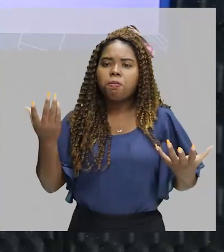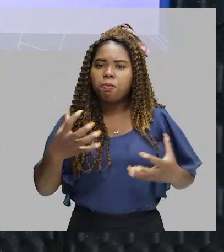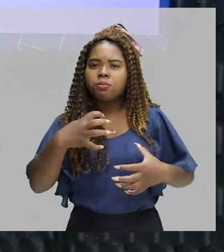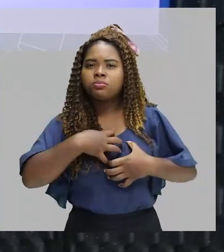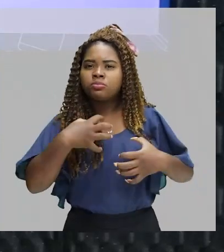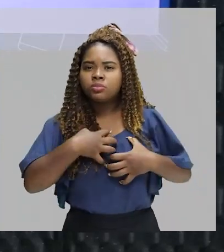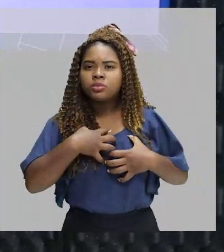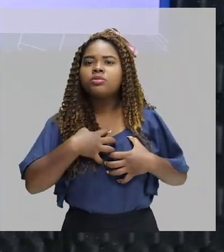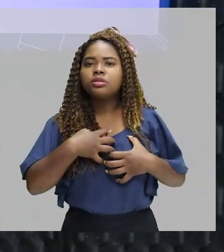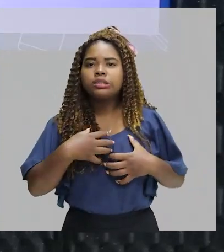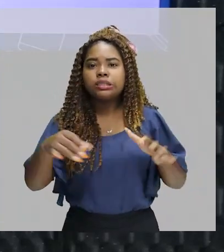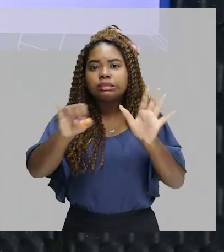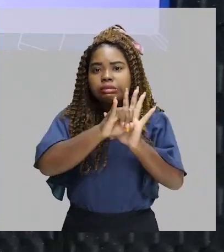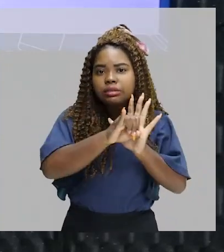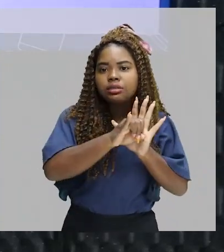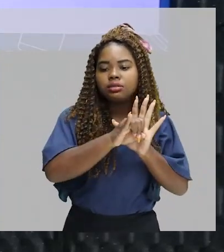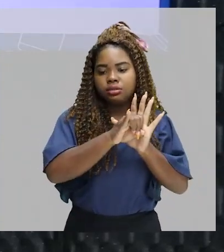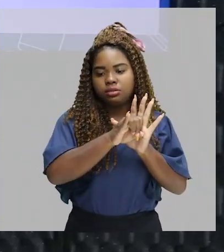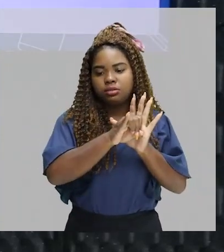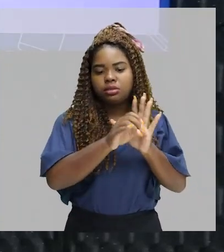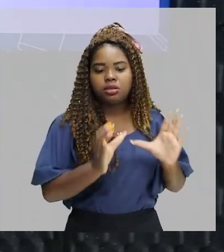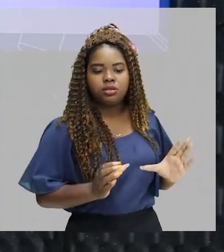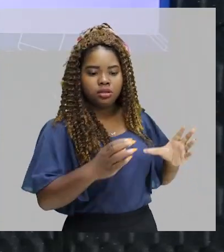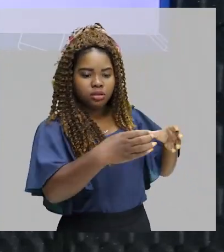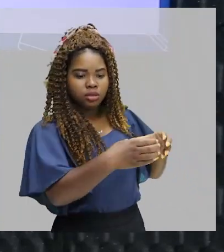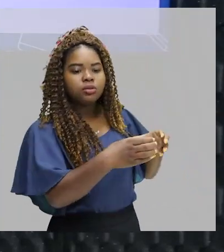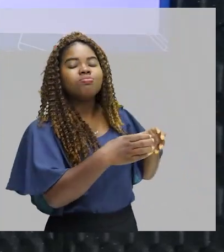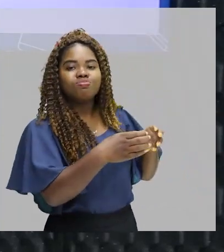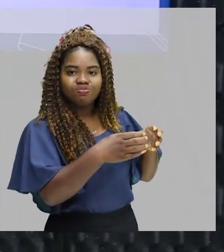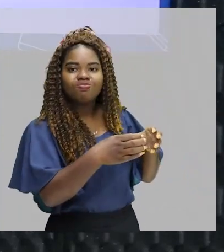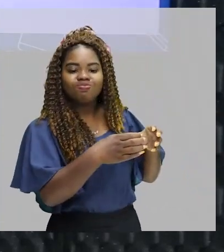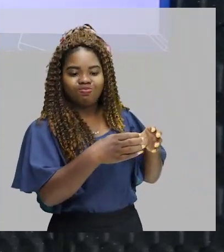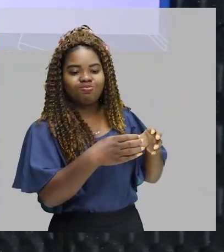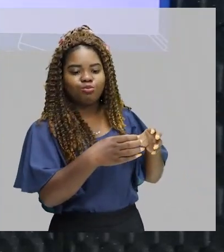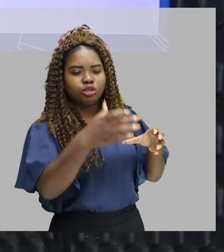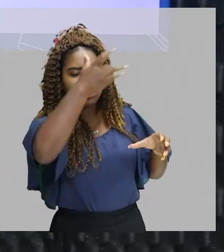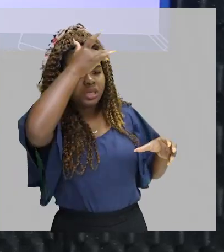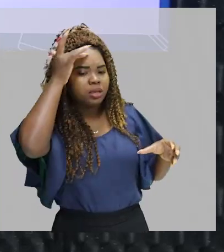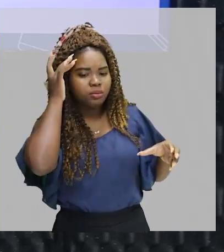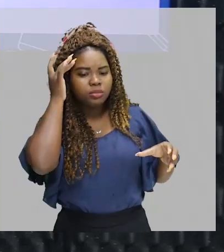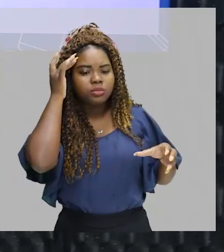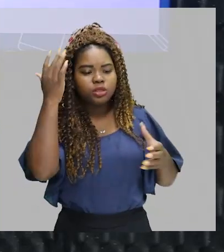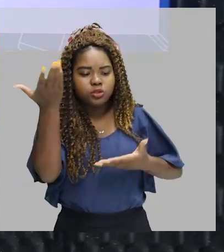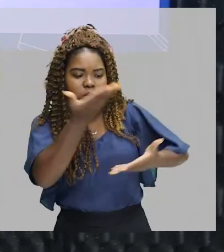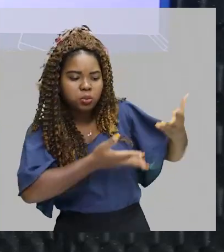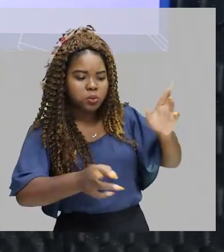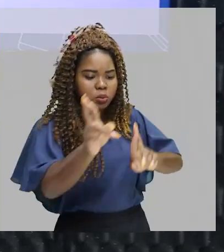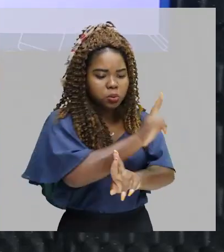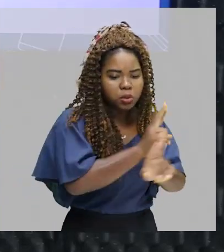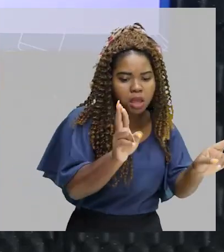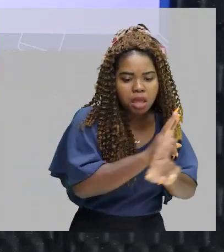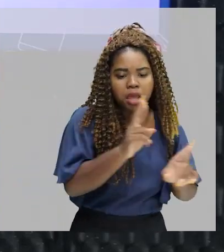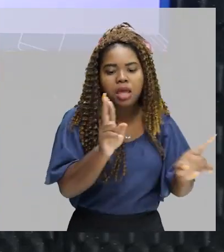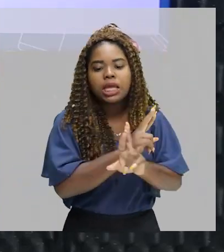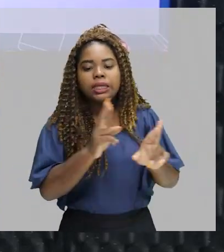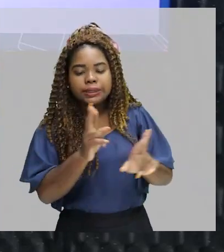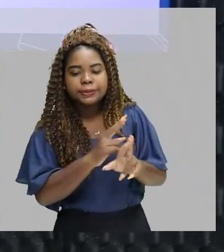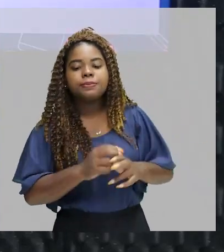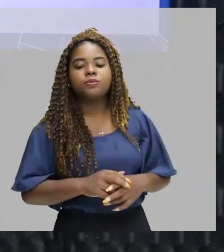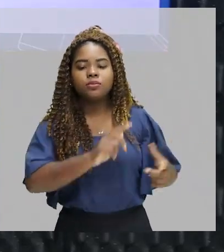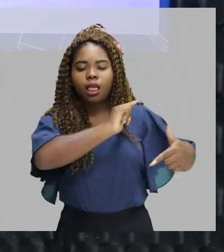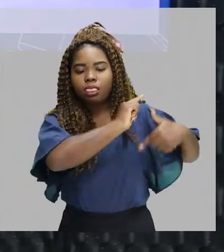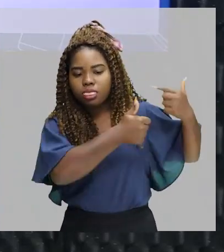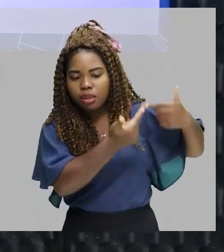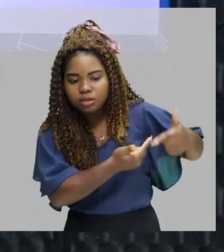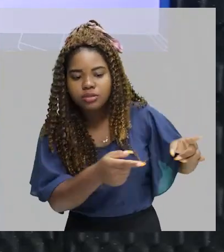de pertencer a determinado grupo, com o qual o indivíduo partilha a mesma língua, tradição e território.